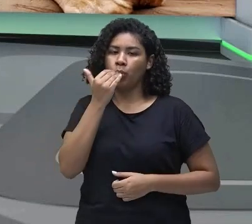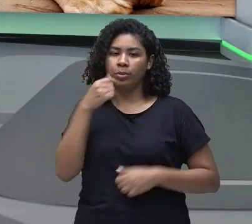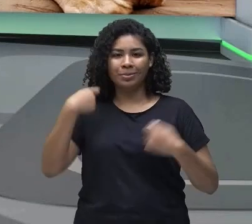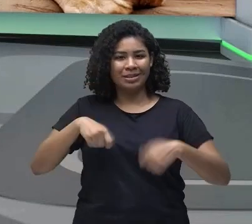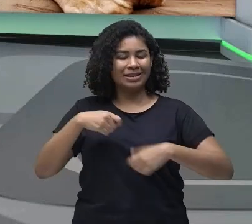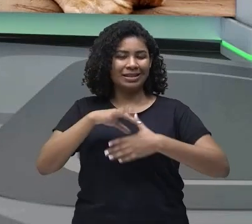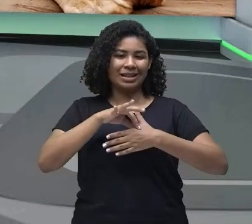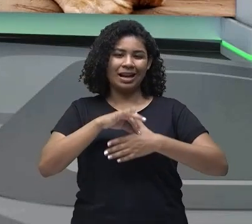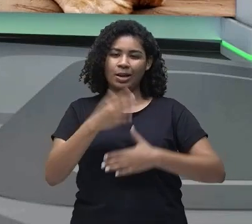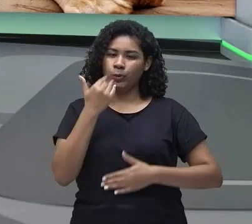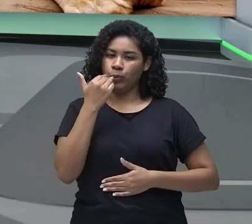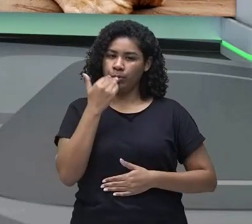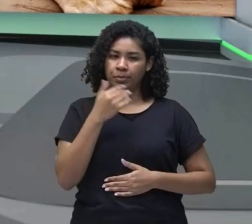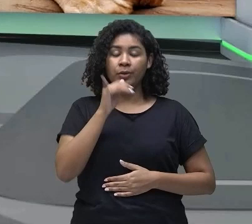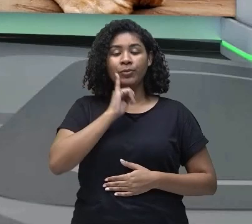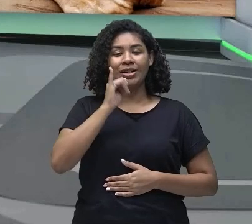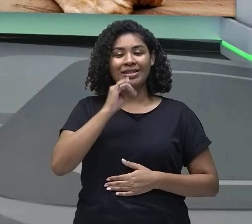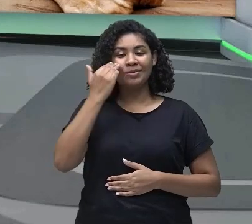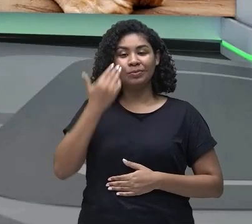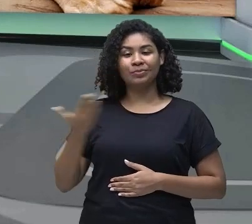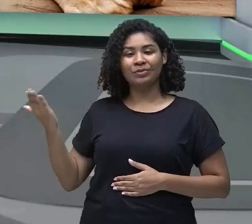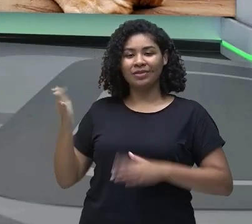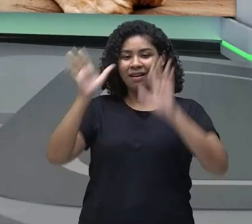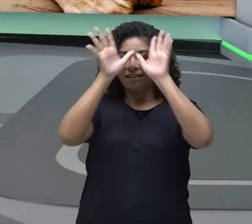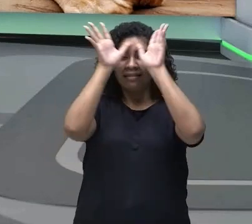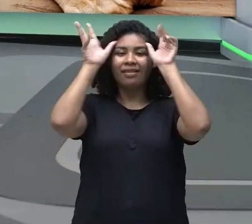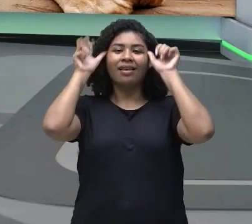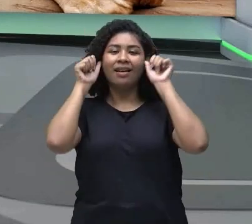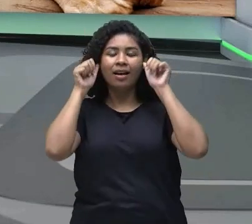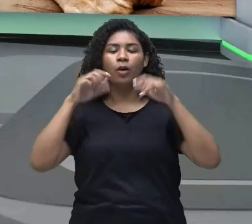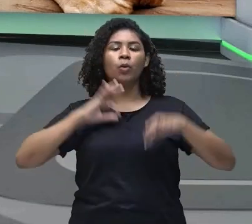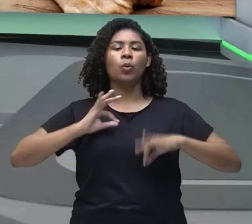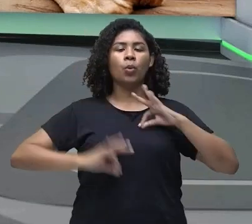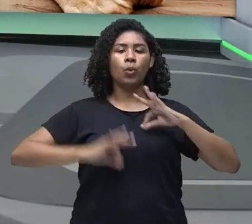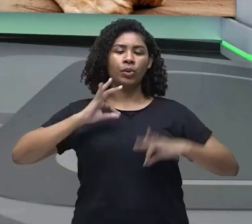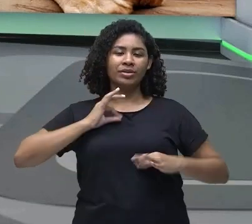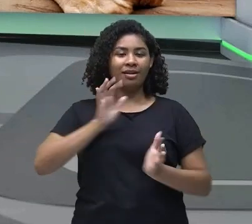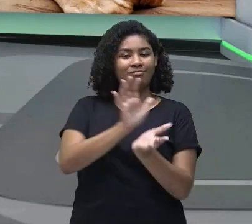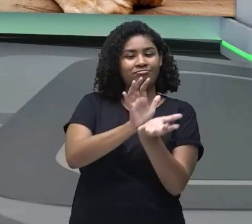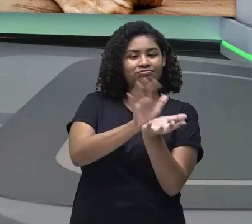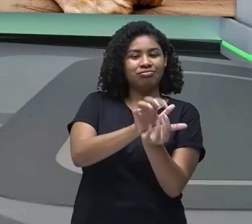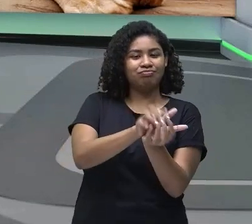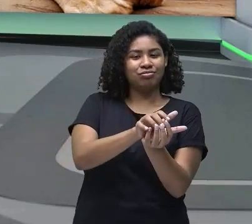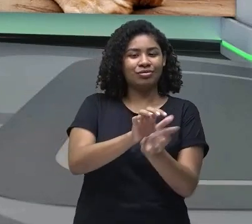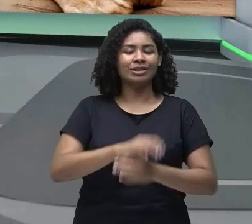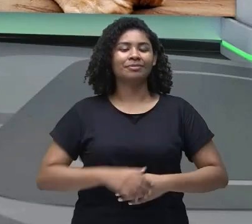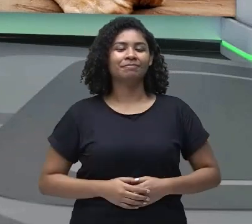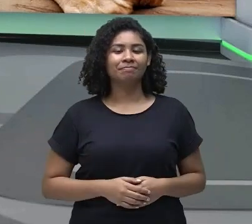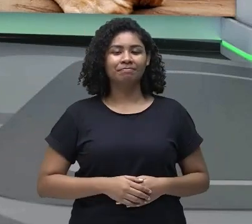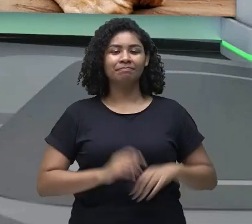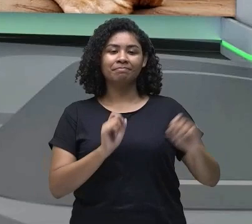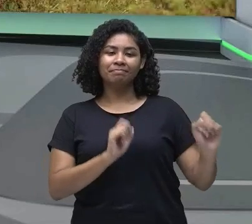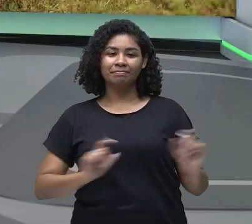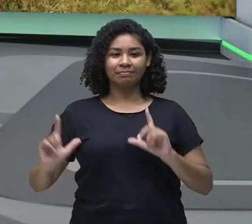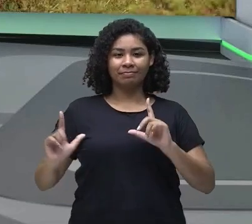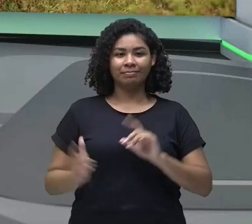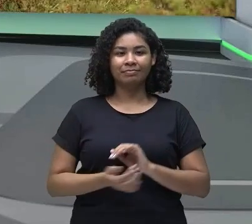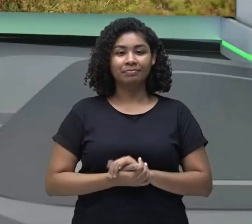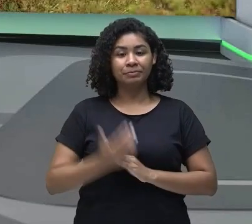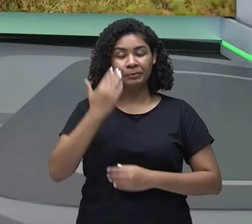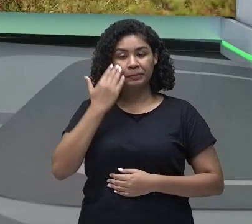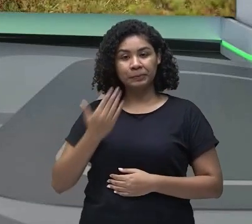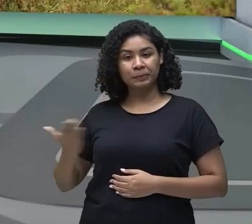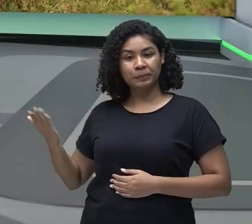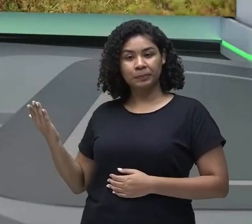gente trouxe como exemplo para vocês, além do leão, a onça e o jacaré. Vamos à próxima classificação. Na